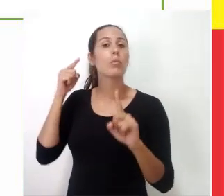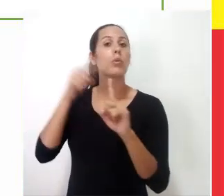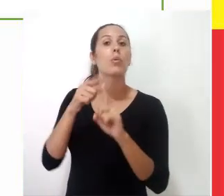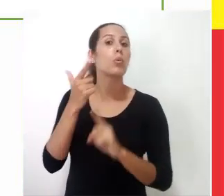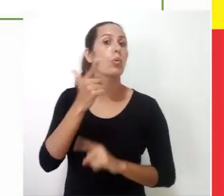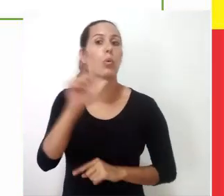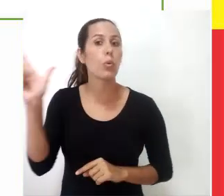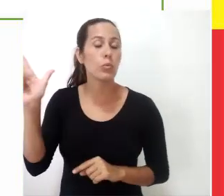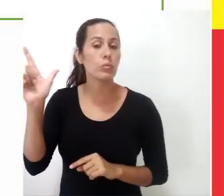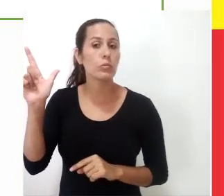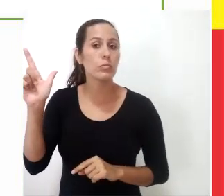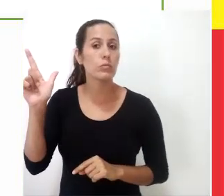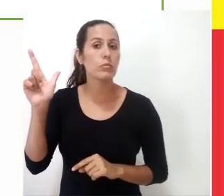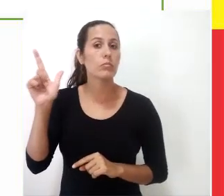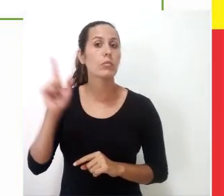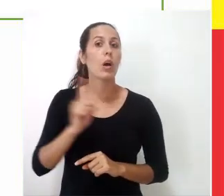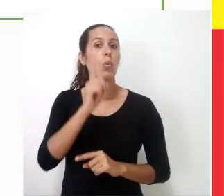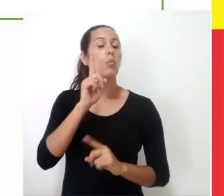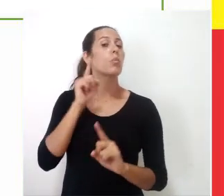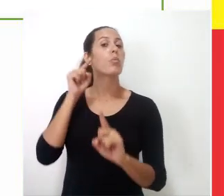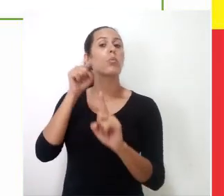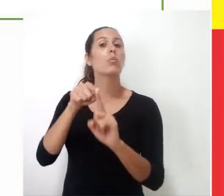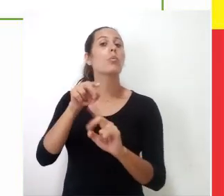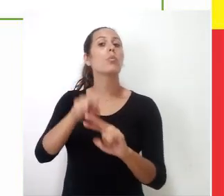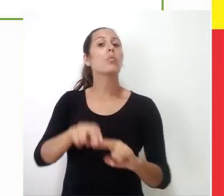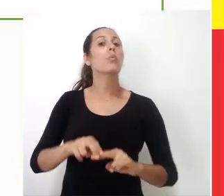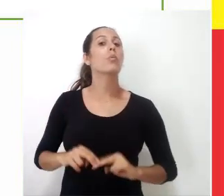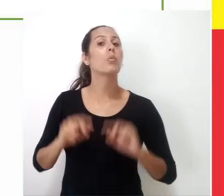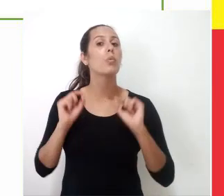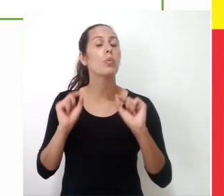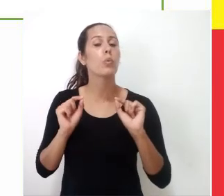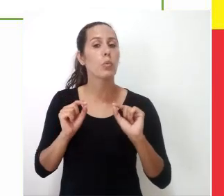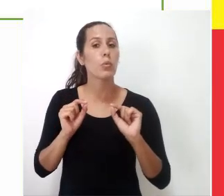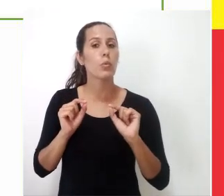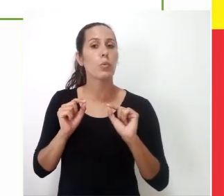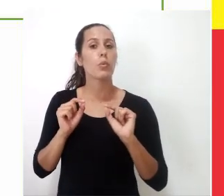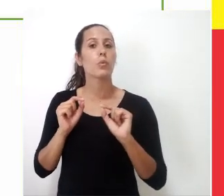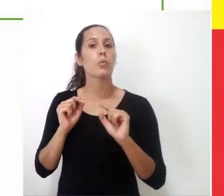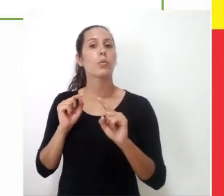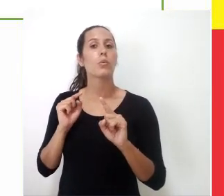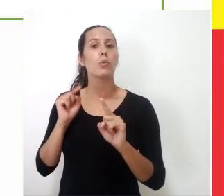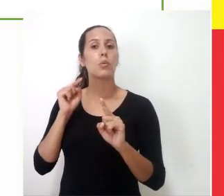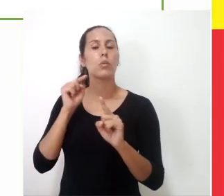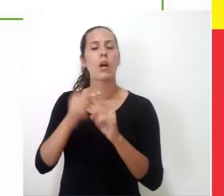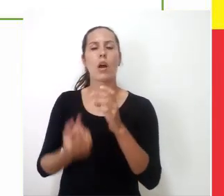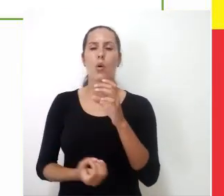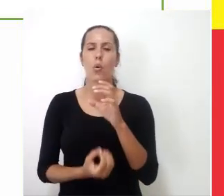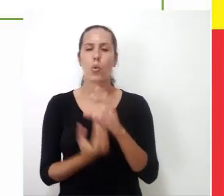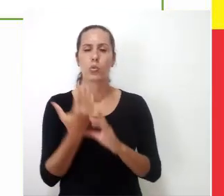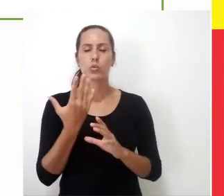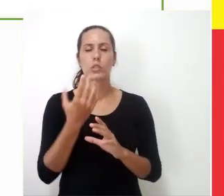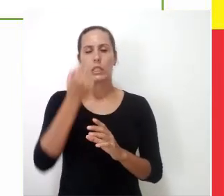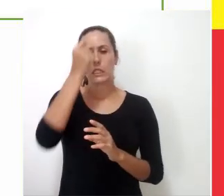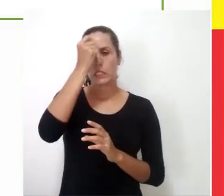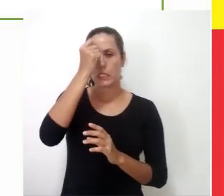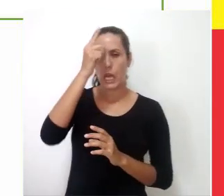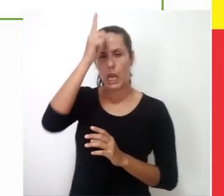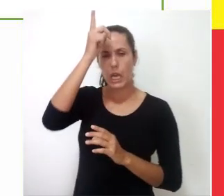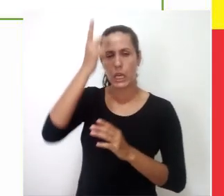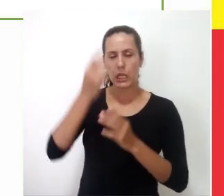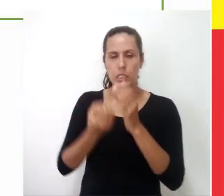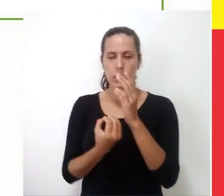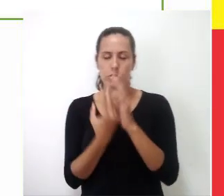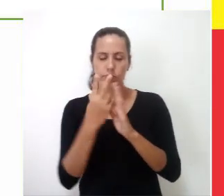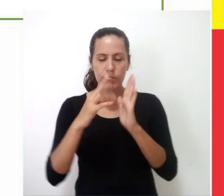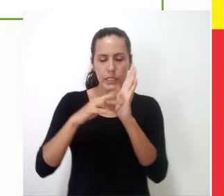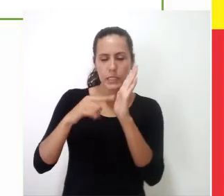ou intenções. Um deles, um fim, certo? Uma finalidade é construir teses, elaborar